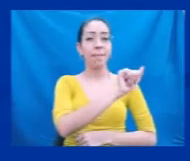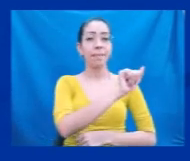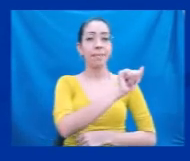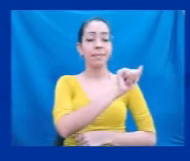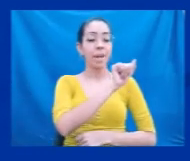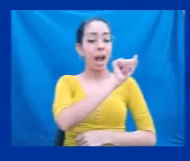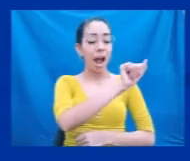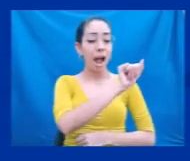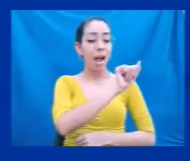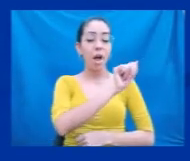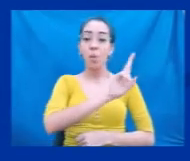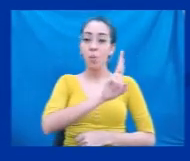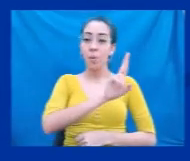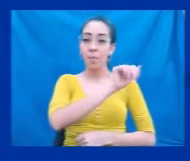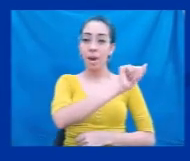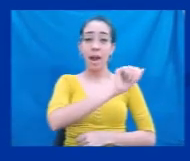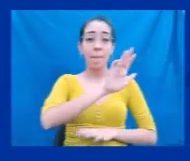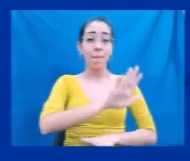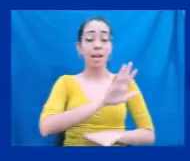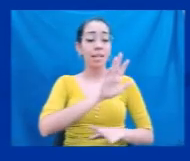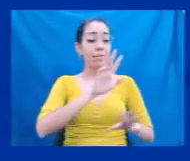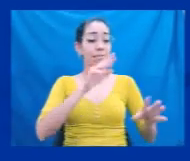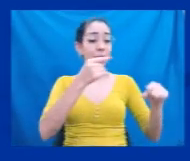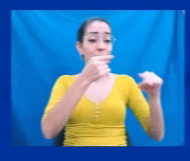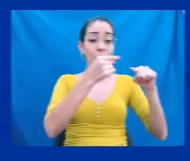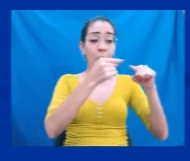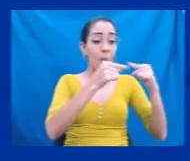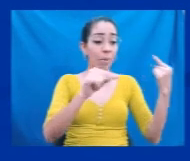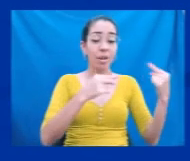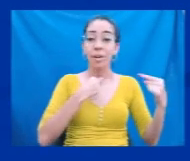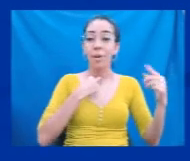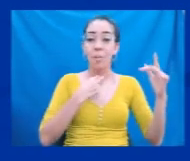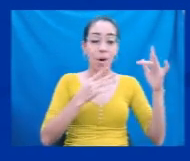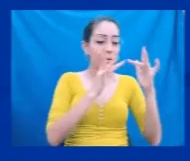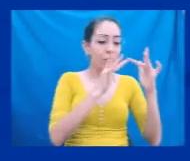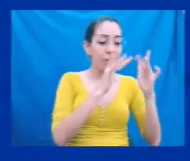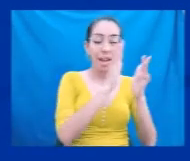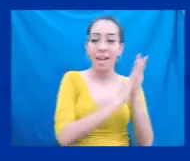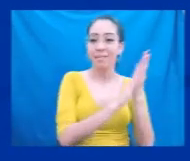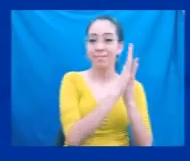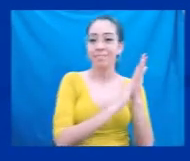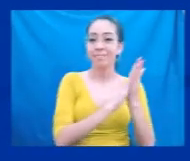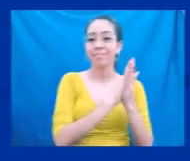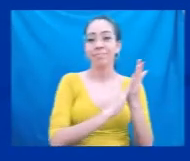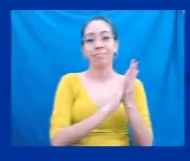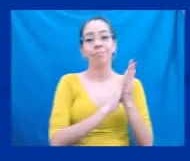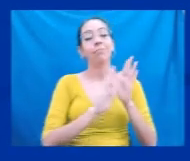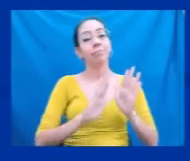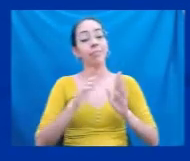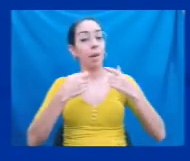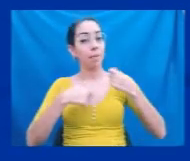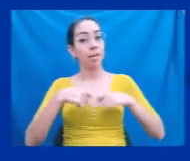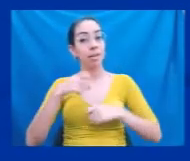letra A, como a gente vai ver em slides aí mais à frente, e que serem totalmente incompatíveis. Então, eles não podem estar próximos.